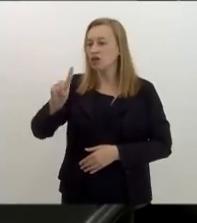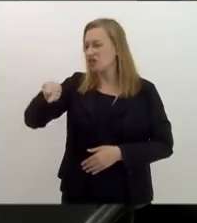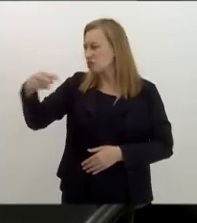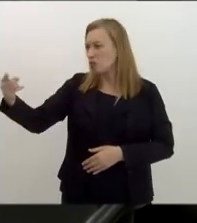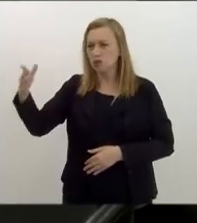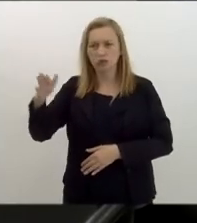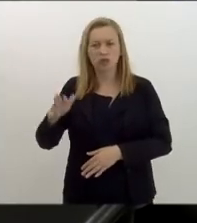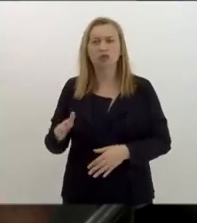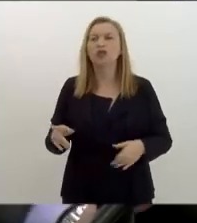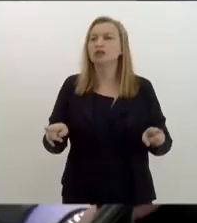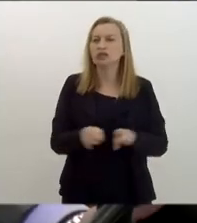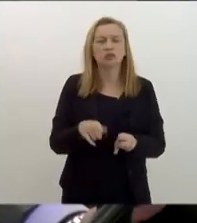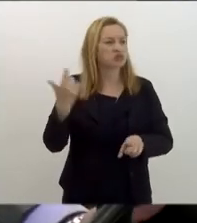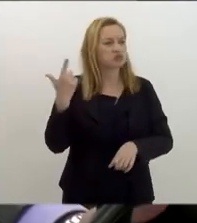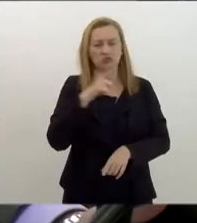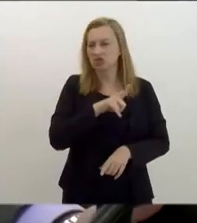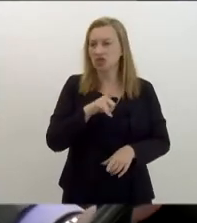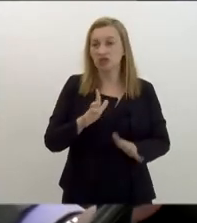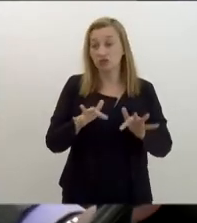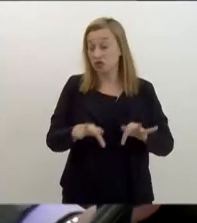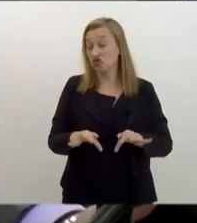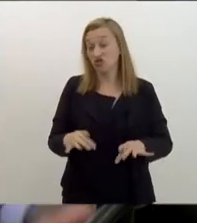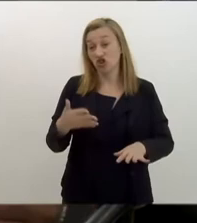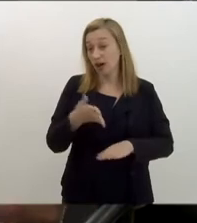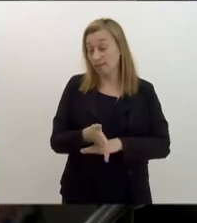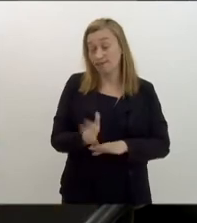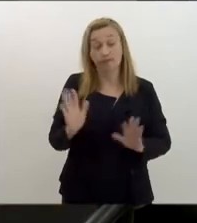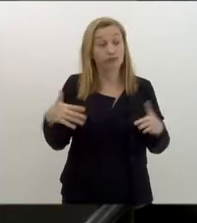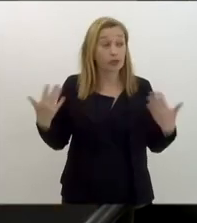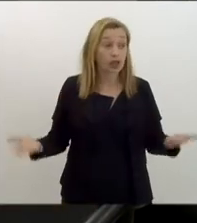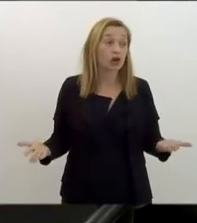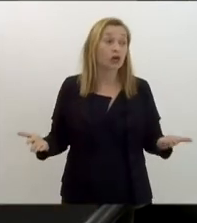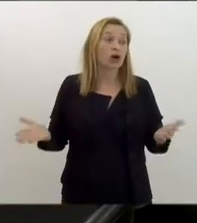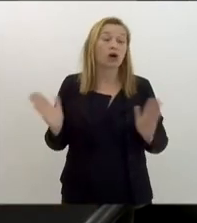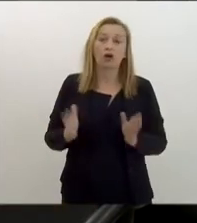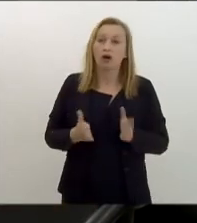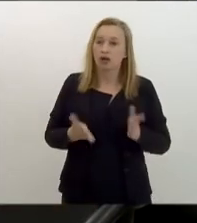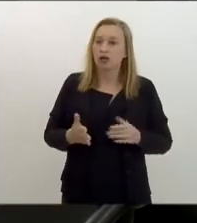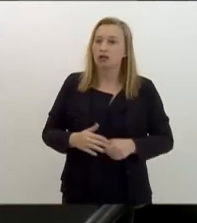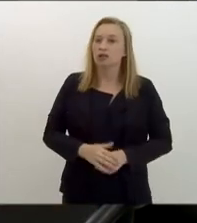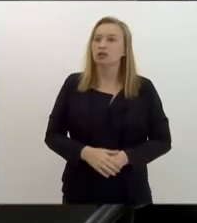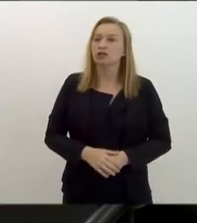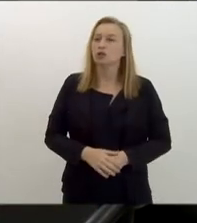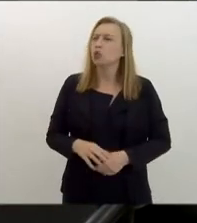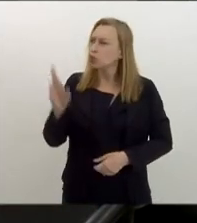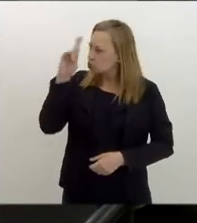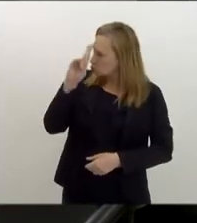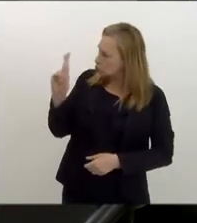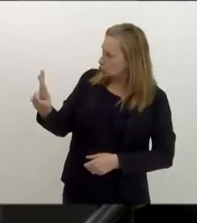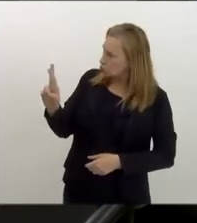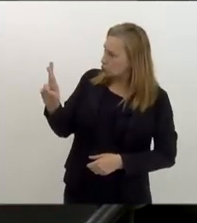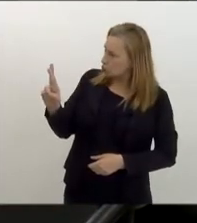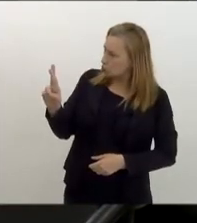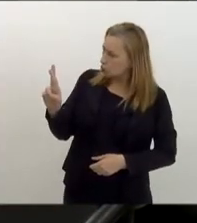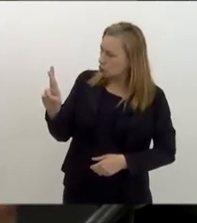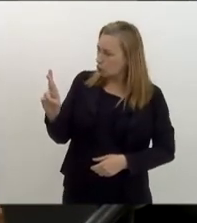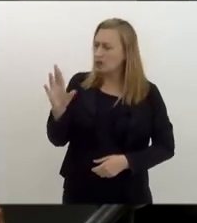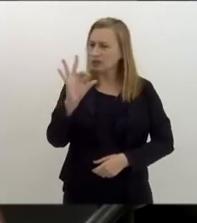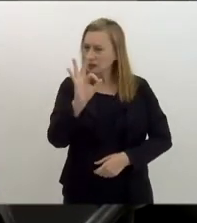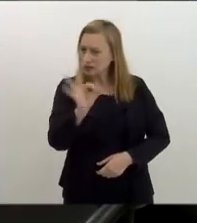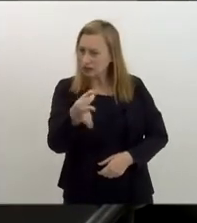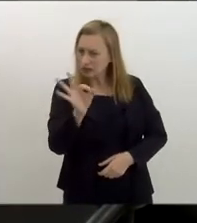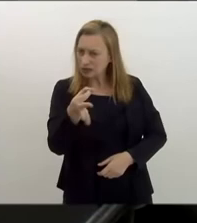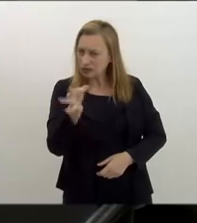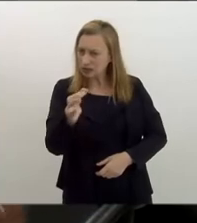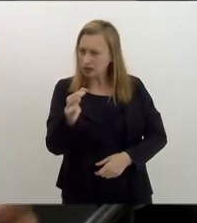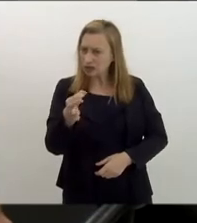e é algo que a gente também não conseguiu chegar o fim então agora o senhor que Muito provavelmente